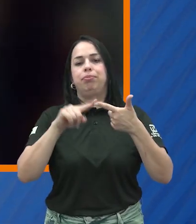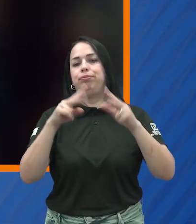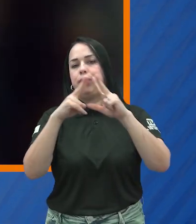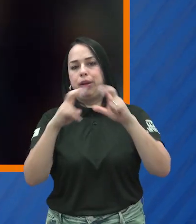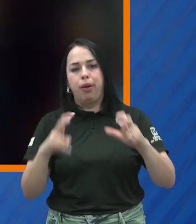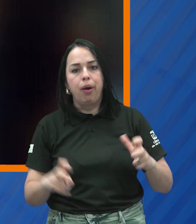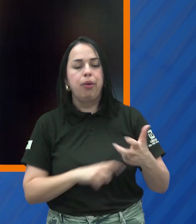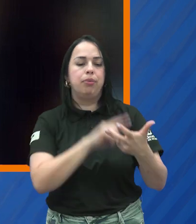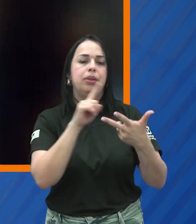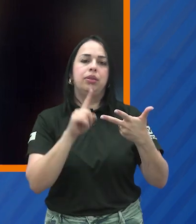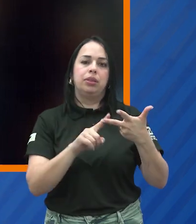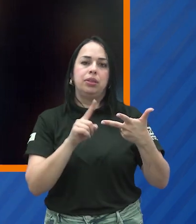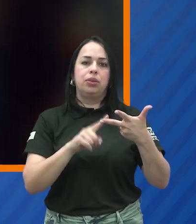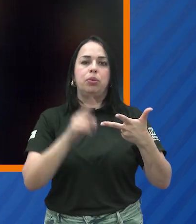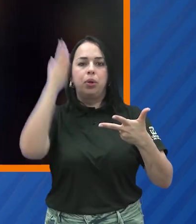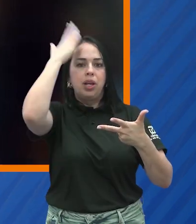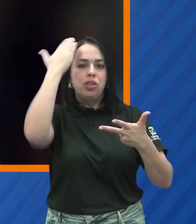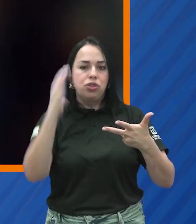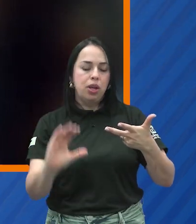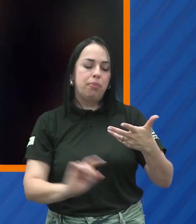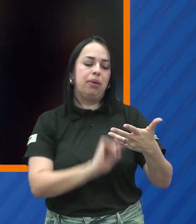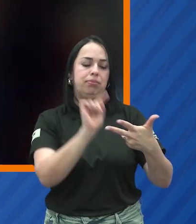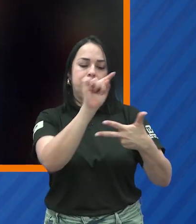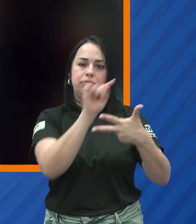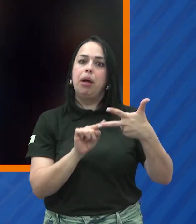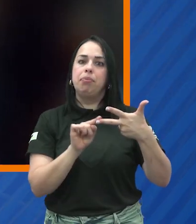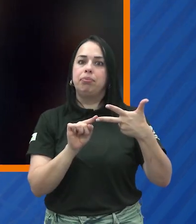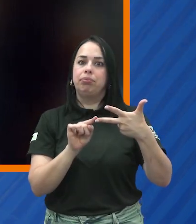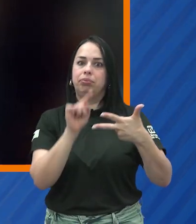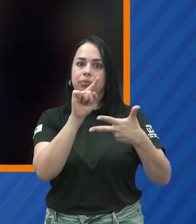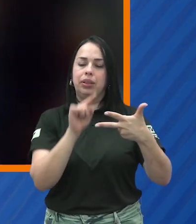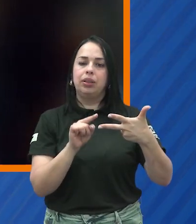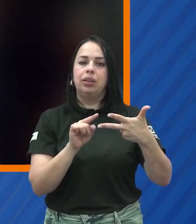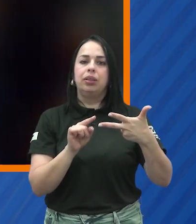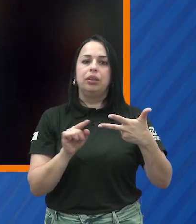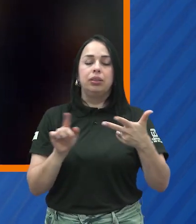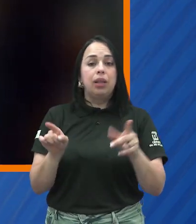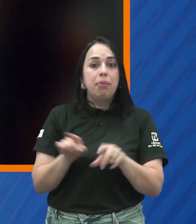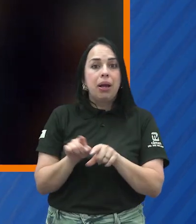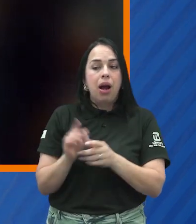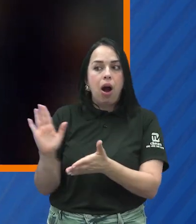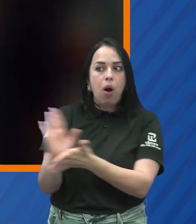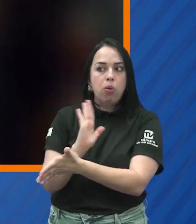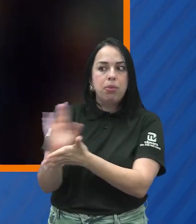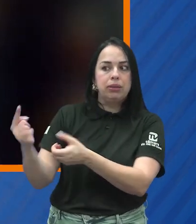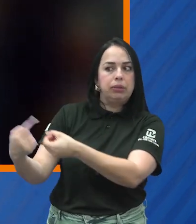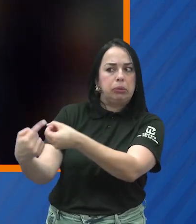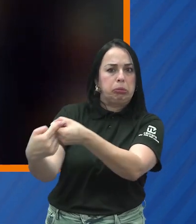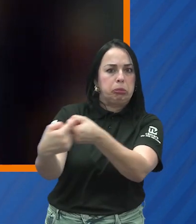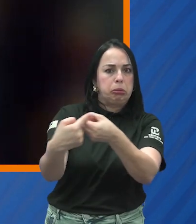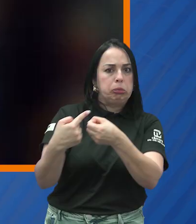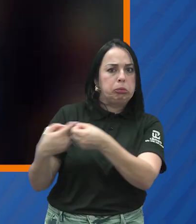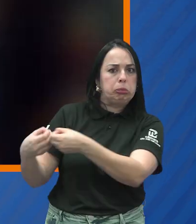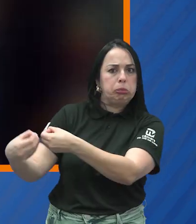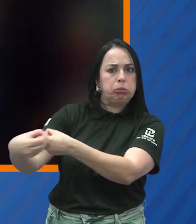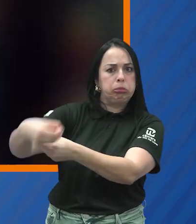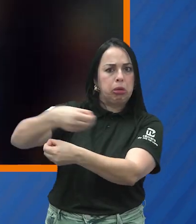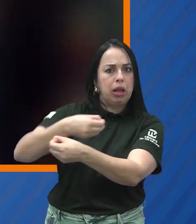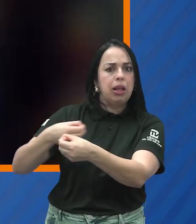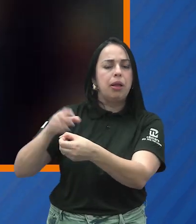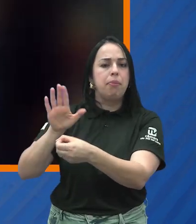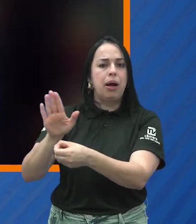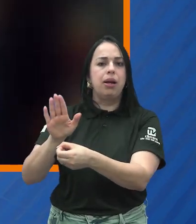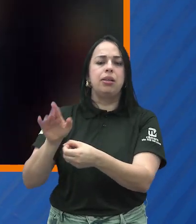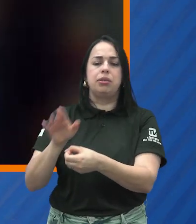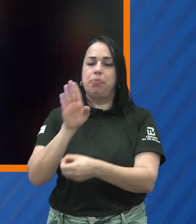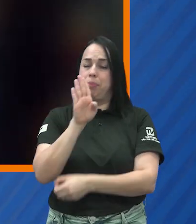primeiras, Florianópolis, Curitiba, muito conhecida também como uma cidade inteligente, e a gente tem cidades do interior do estado, né,